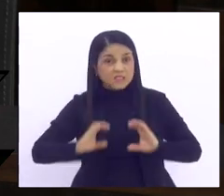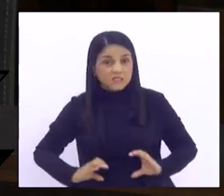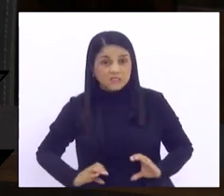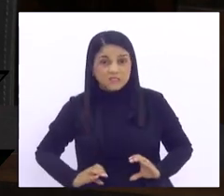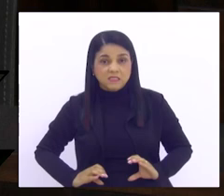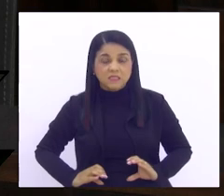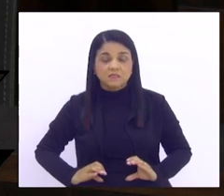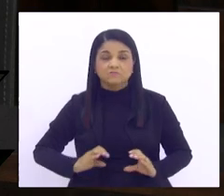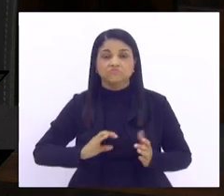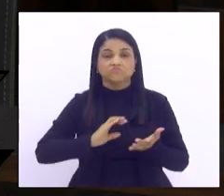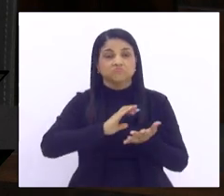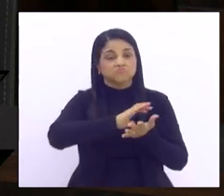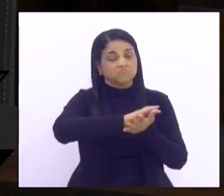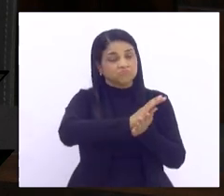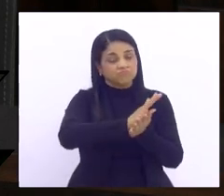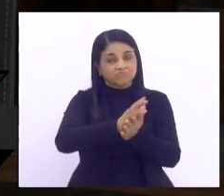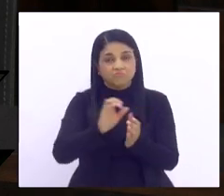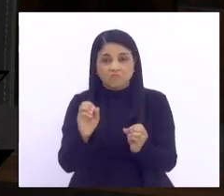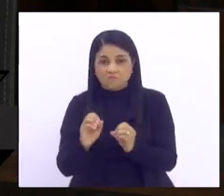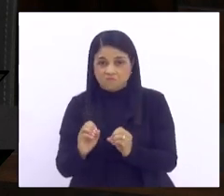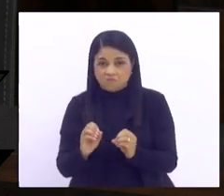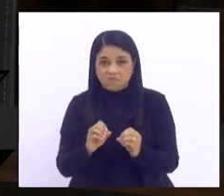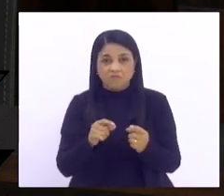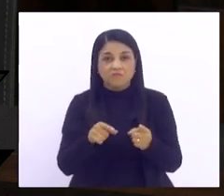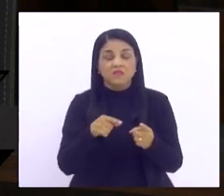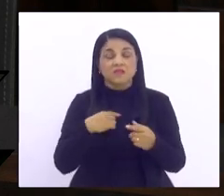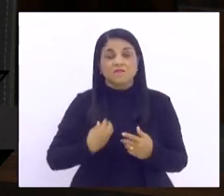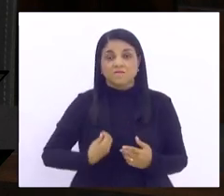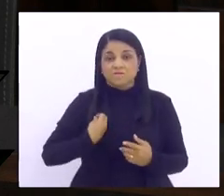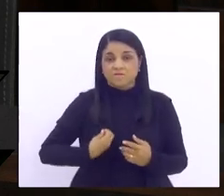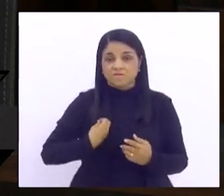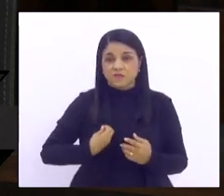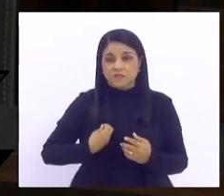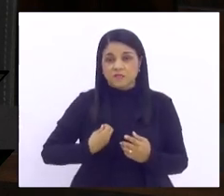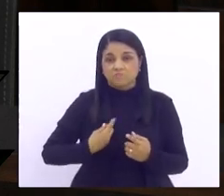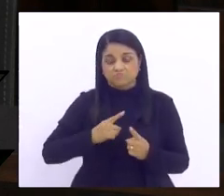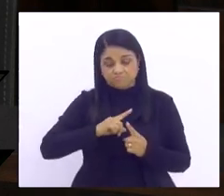não discriminação, inviolabilidade da vida, pasmem,